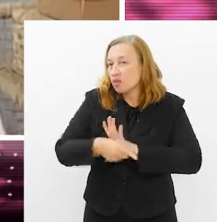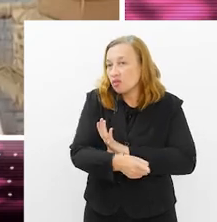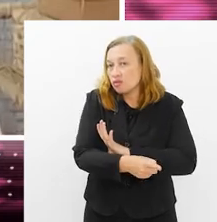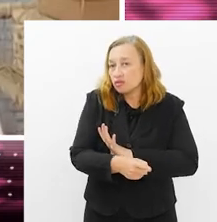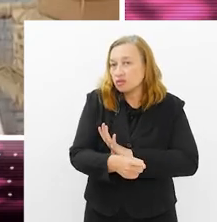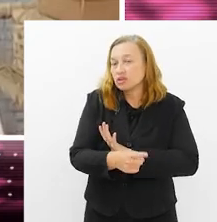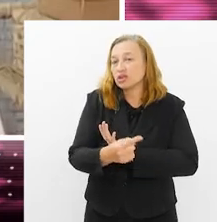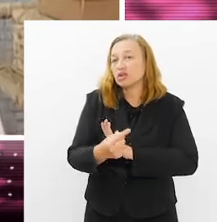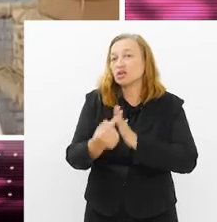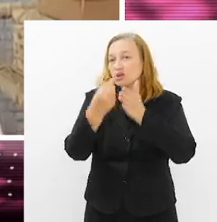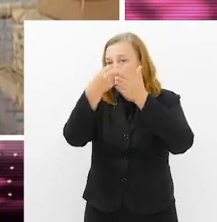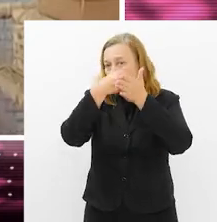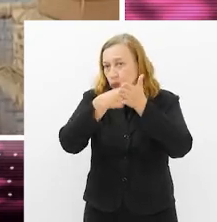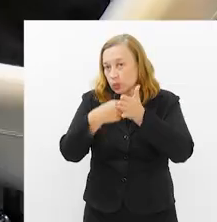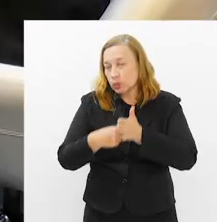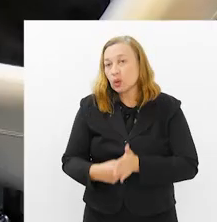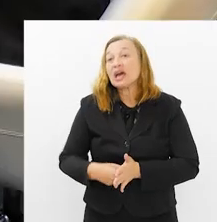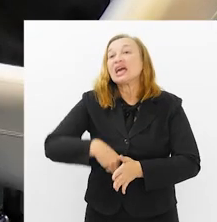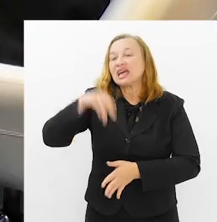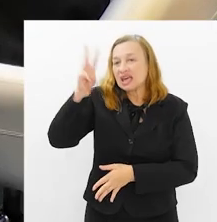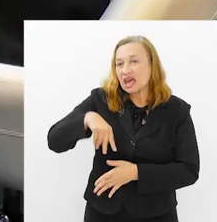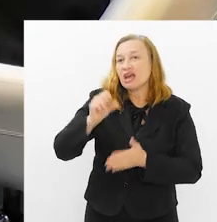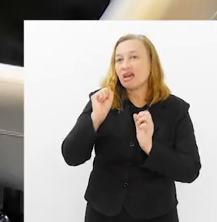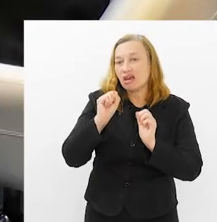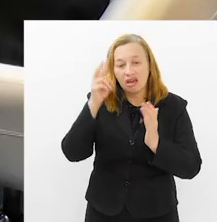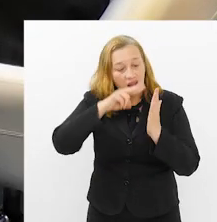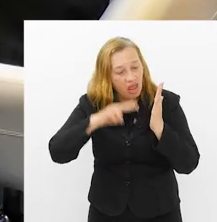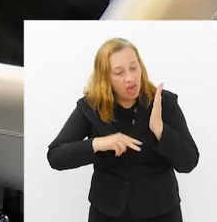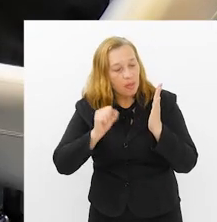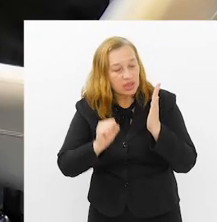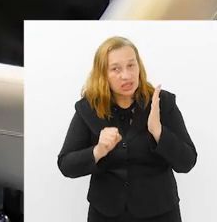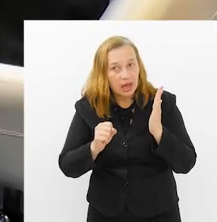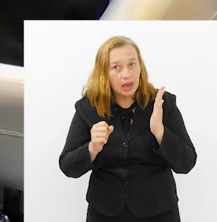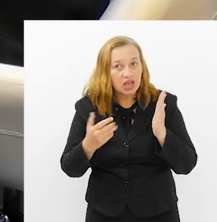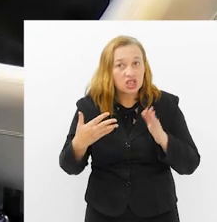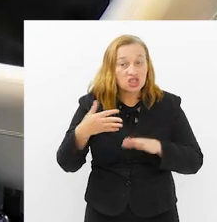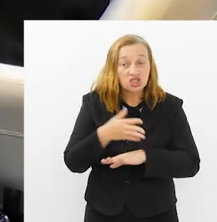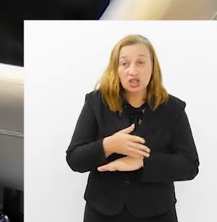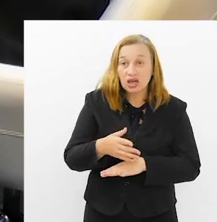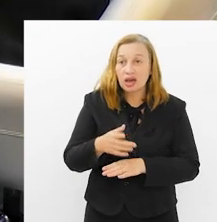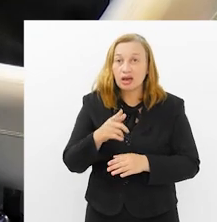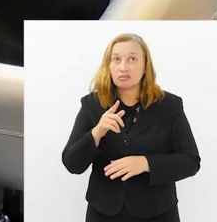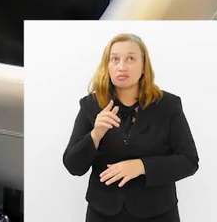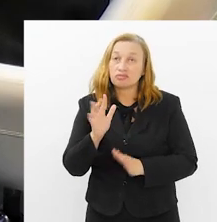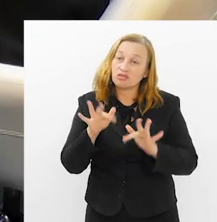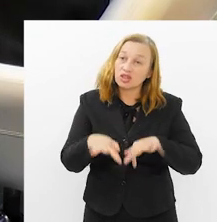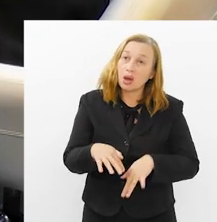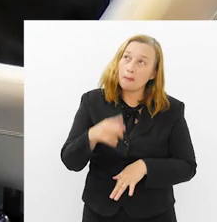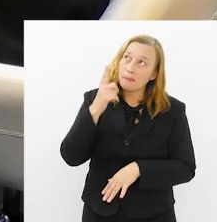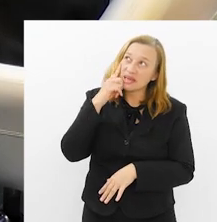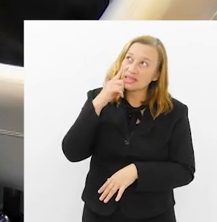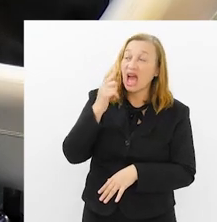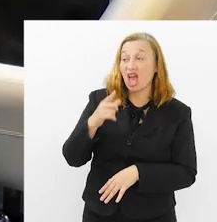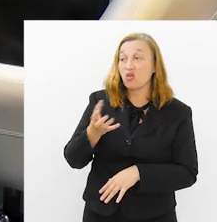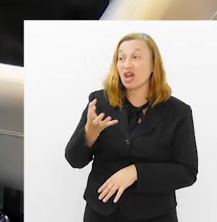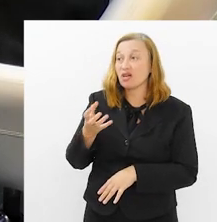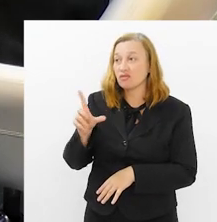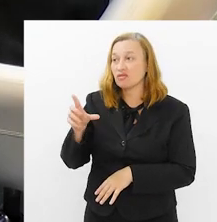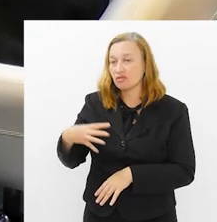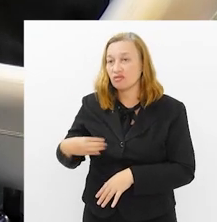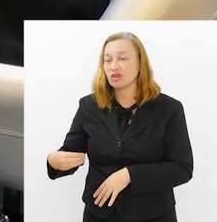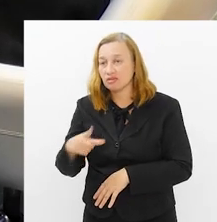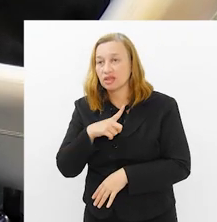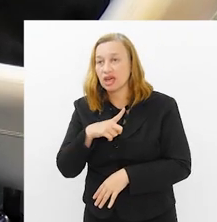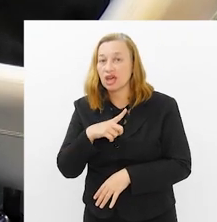ele aprofunda em muitas questões de autoconhecimento. Então quem lê pode até chegar lá no final e pensar, decidir ter